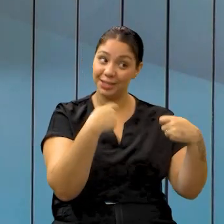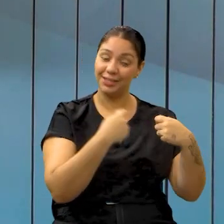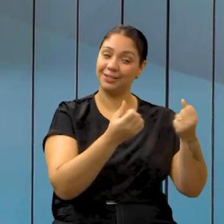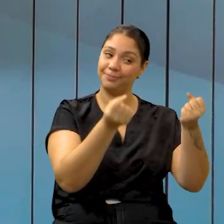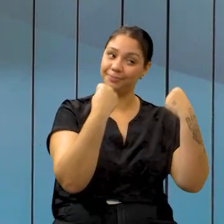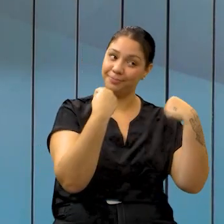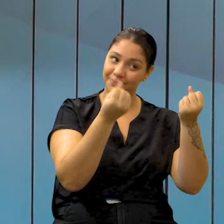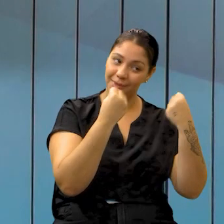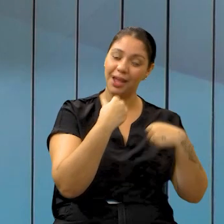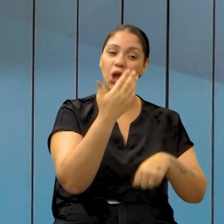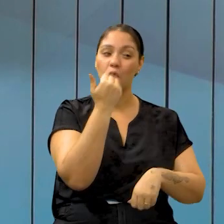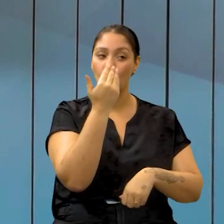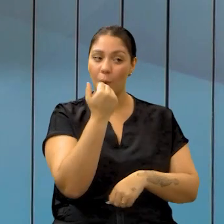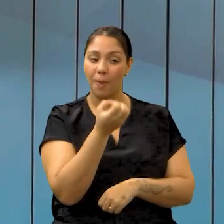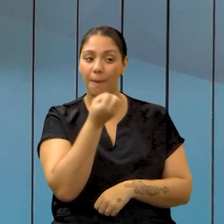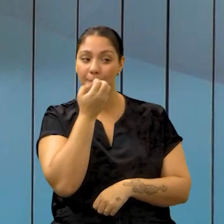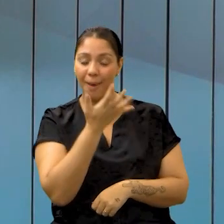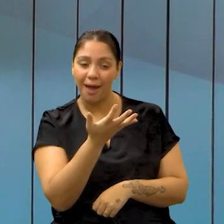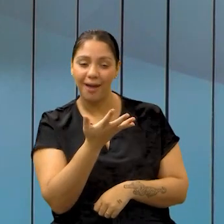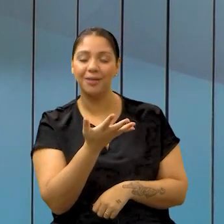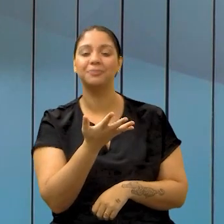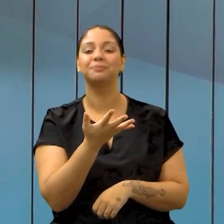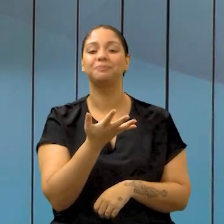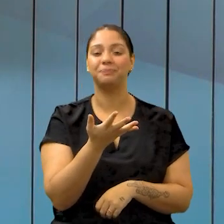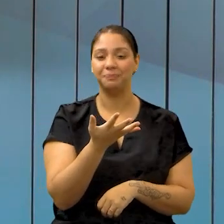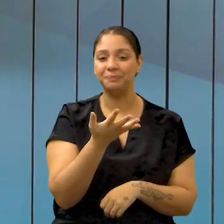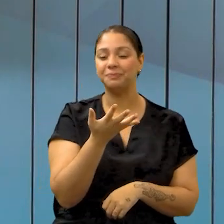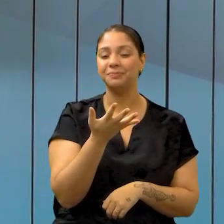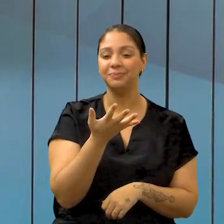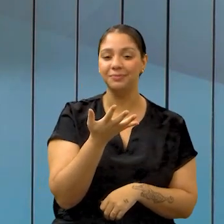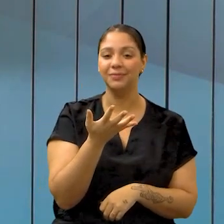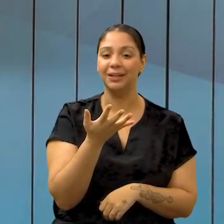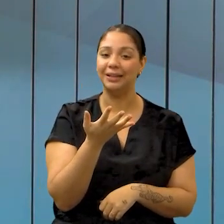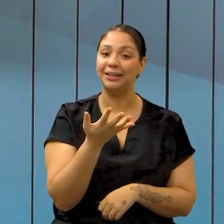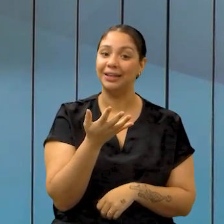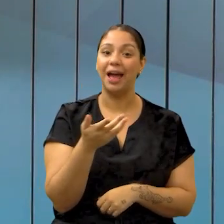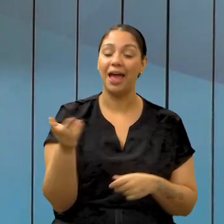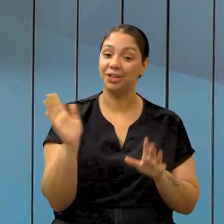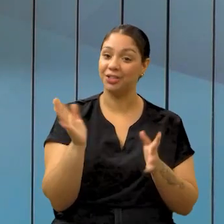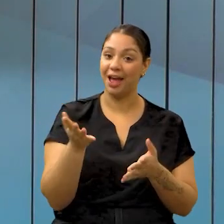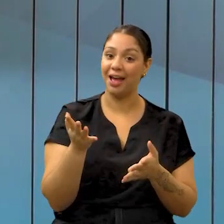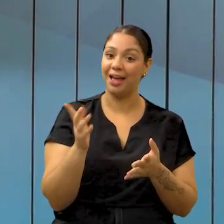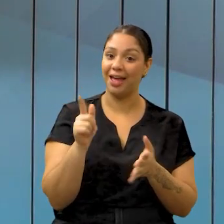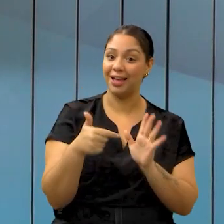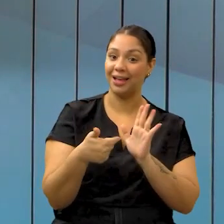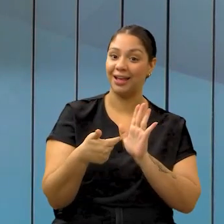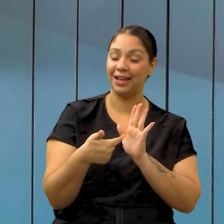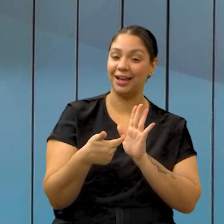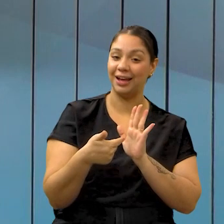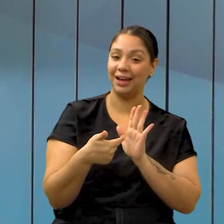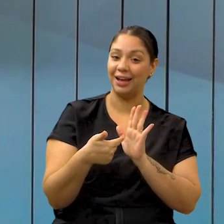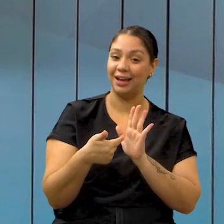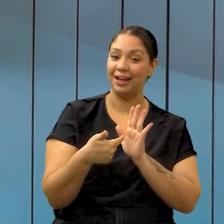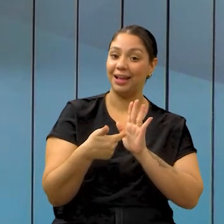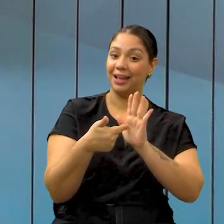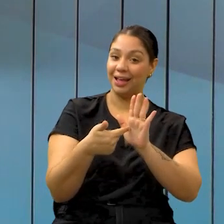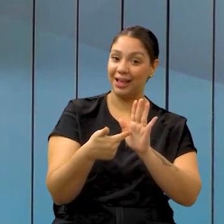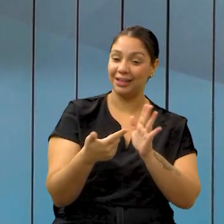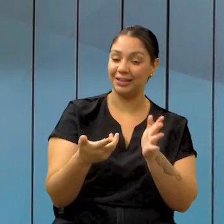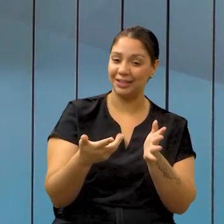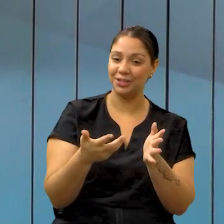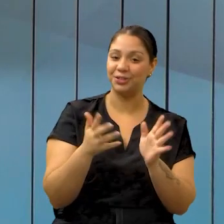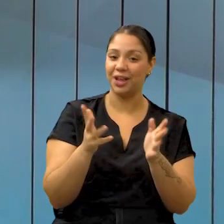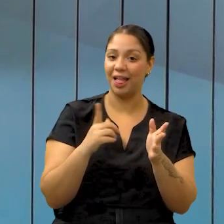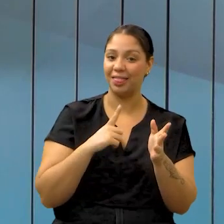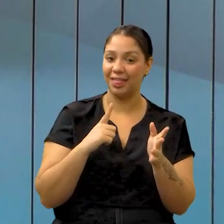tem que se exercitar, tem que comer bem e como aquela expressão de